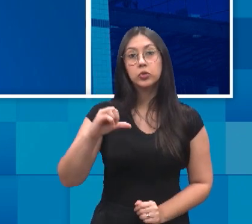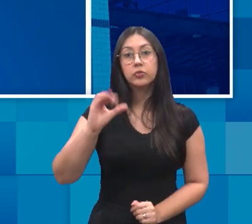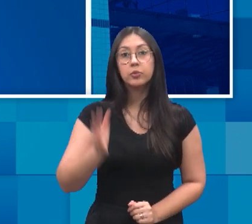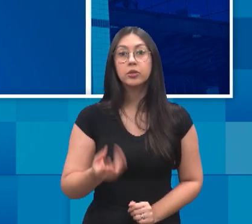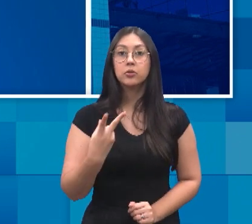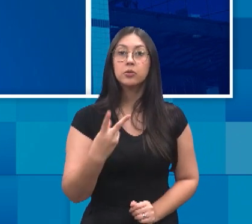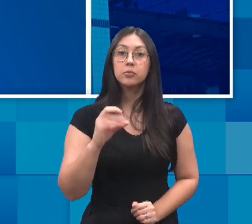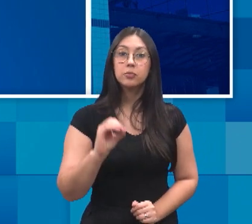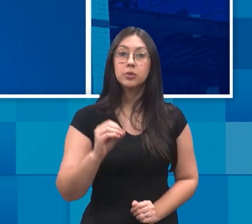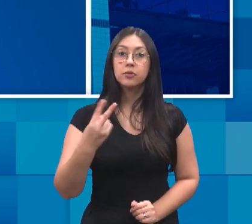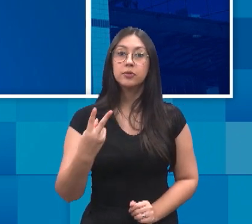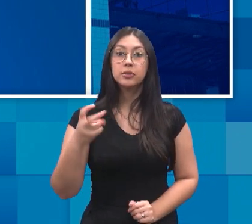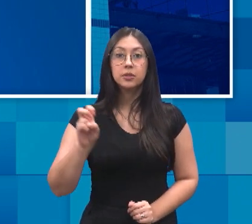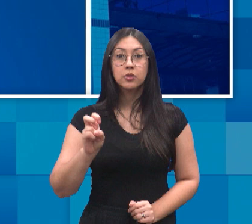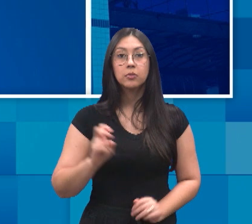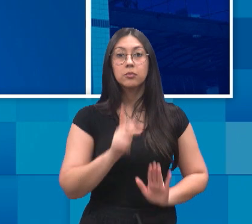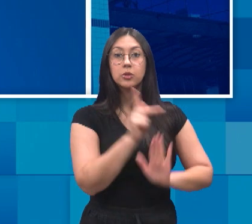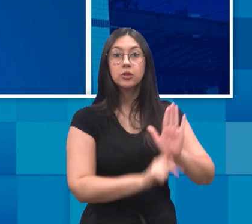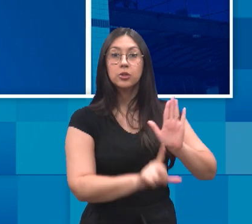2519/2025, projeto de lei número